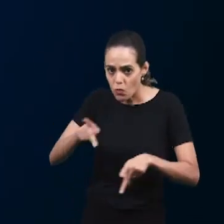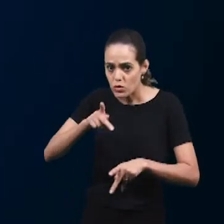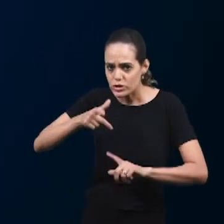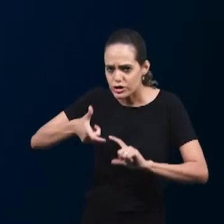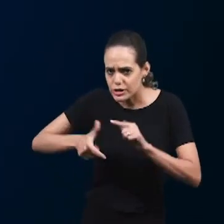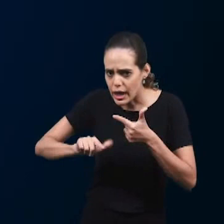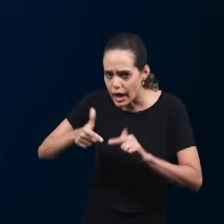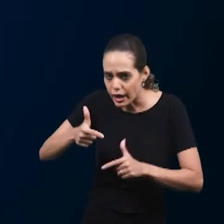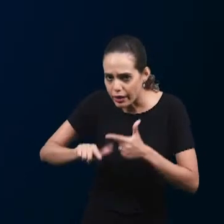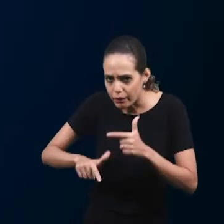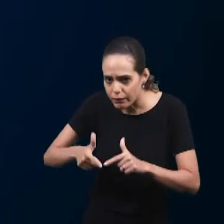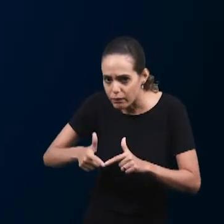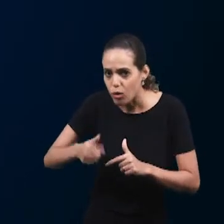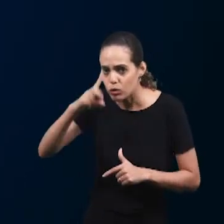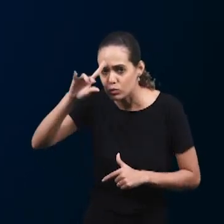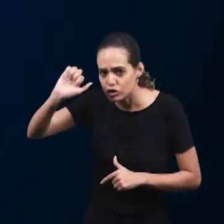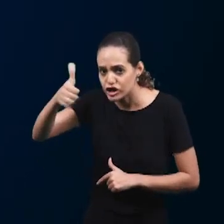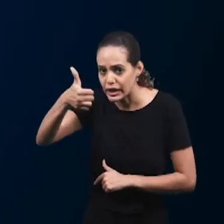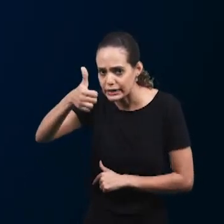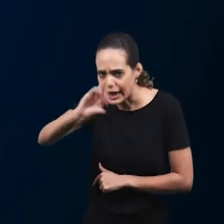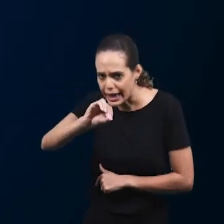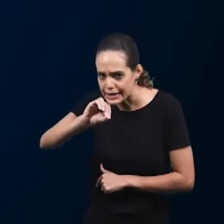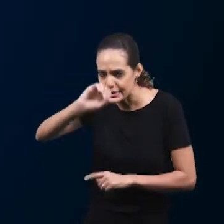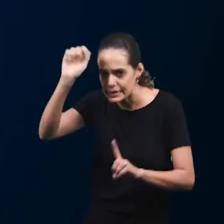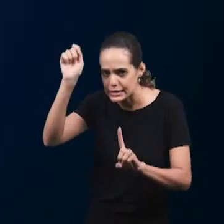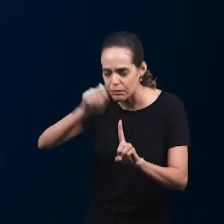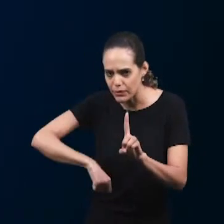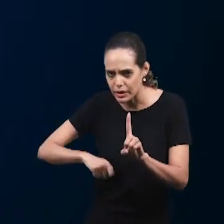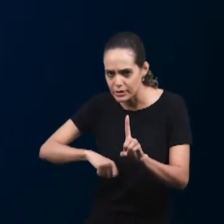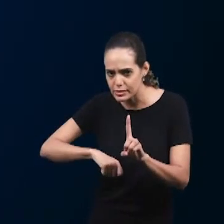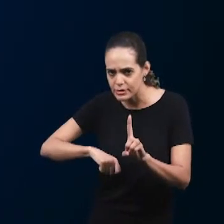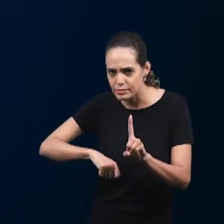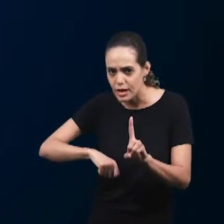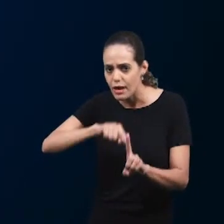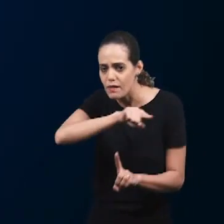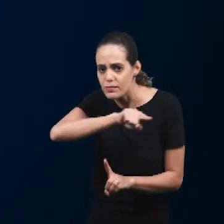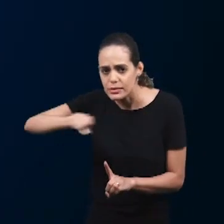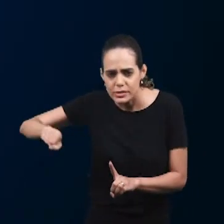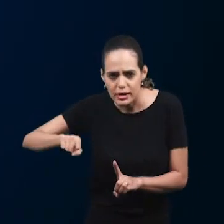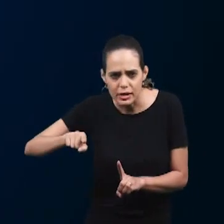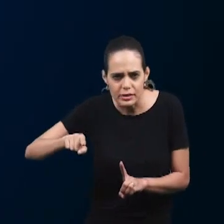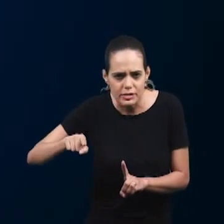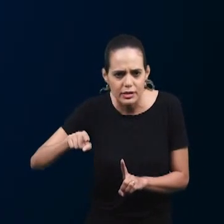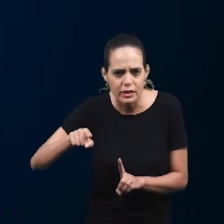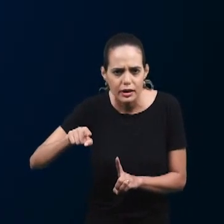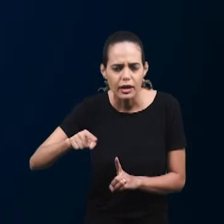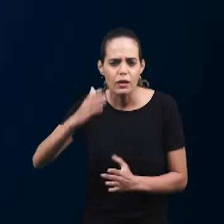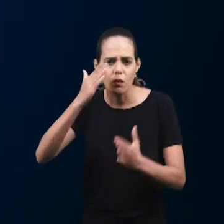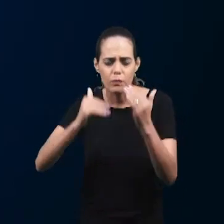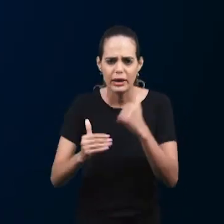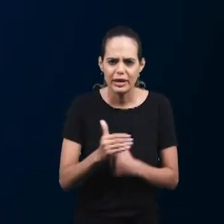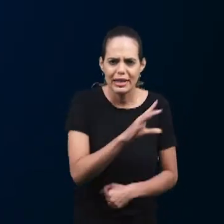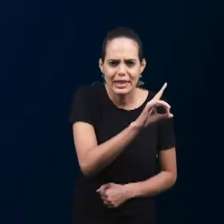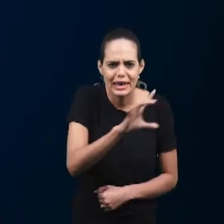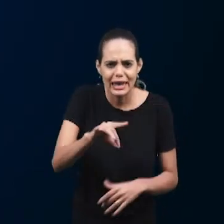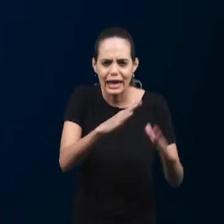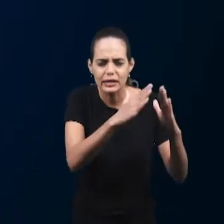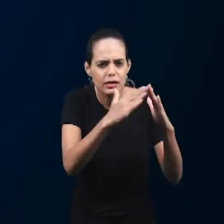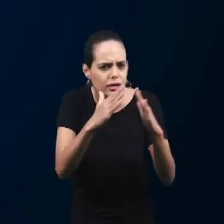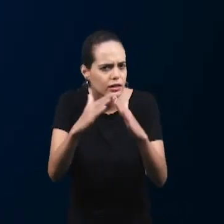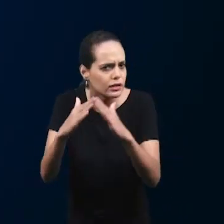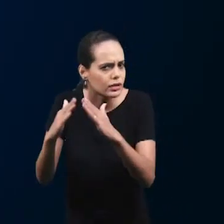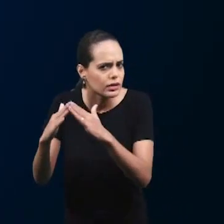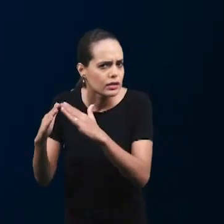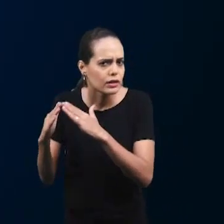de Israel, dizendo, aos 10 deste mês, tome com para si um cordeiro, segundo as casas